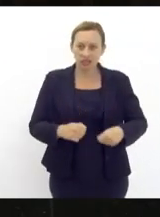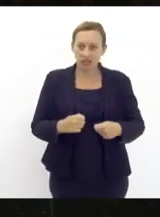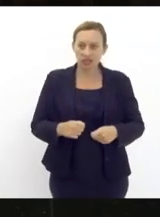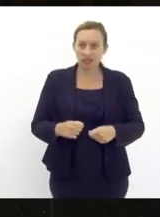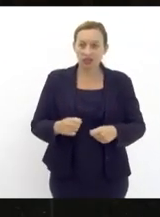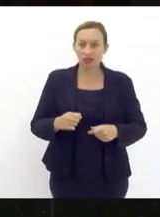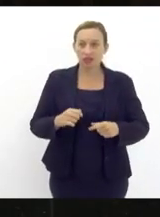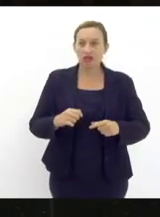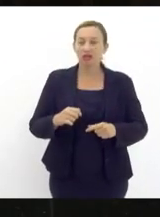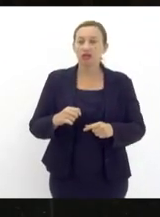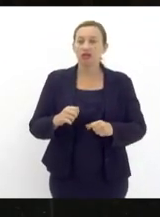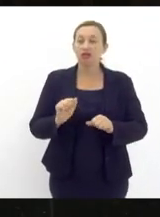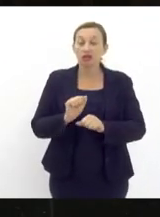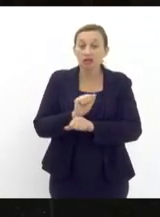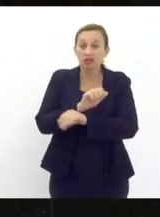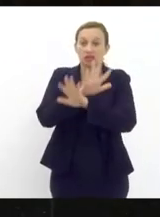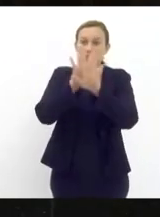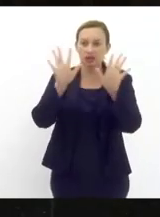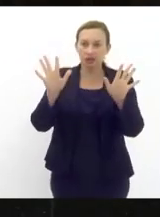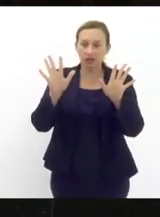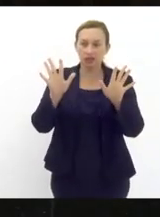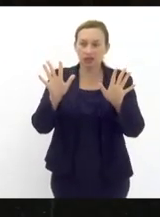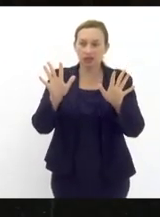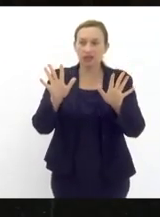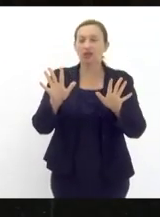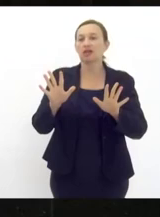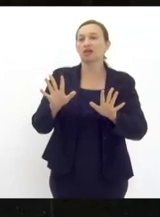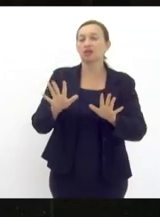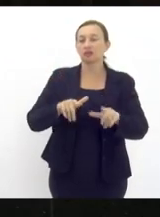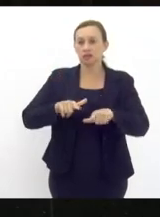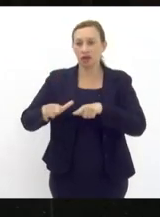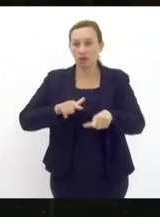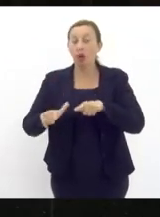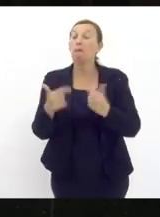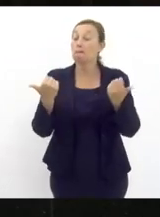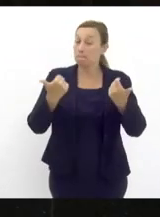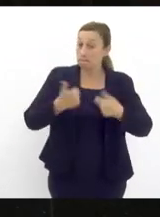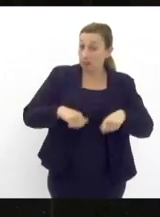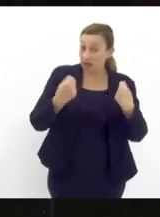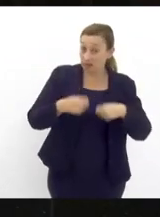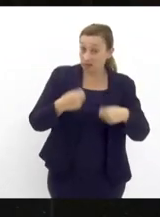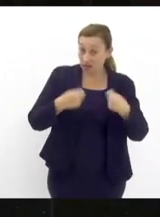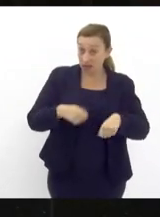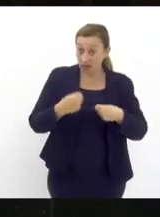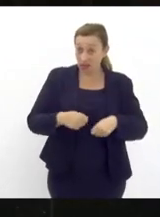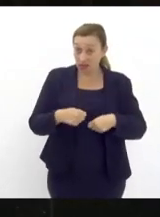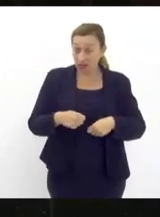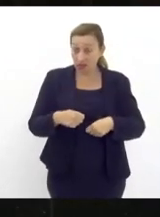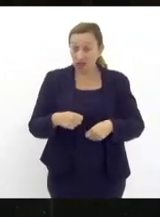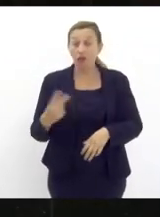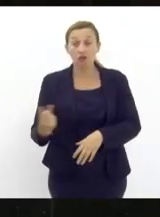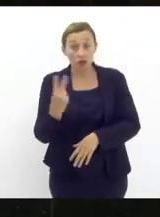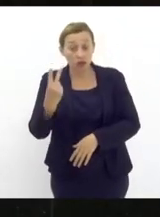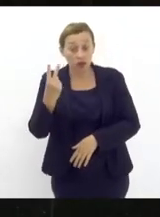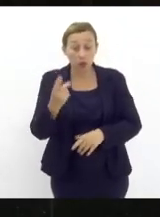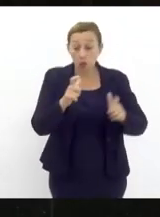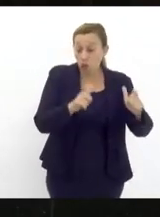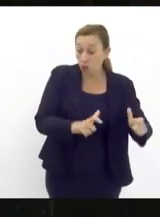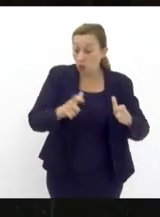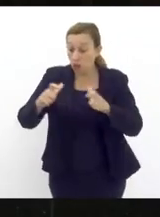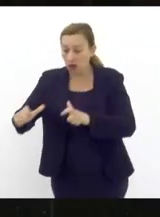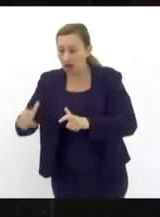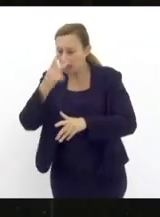as suas ações e nas metas desse contrato precisam priorizar os lugares onde as pessoas não